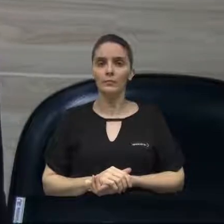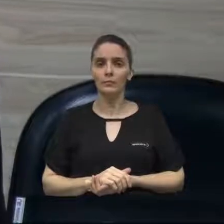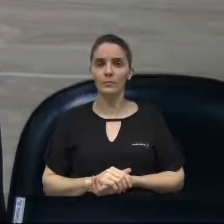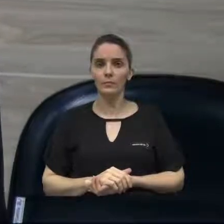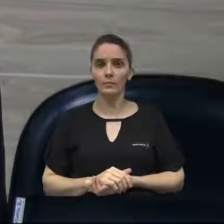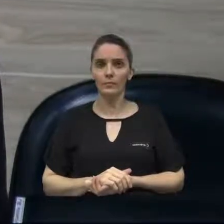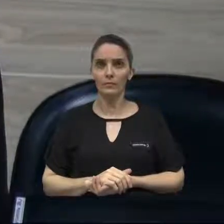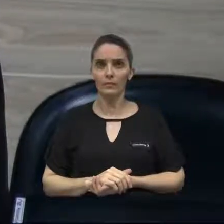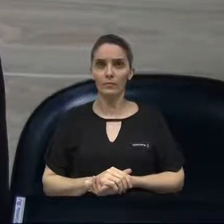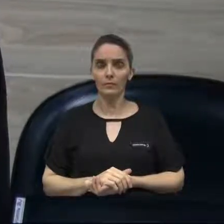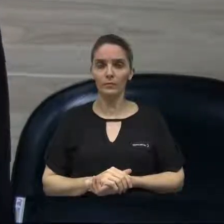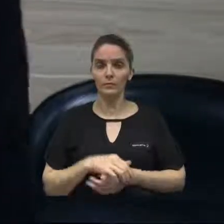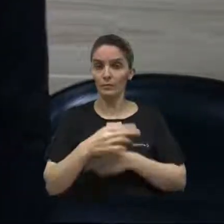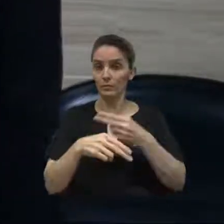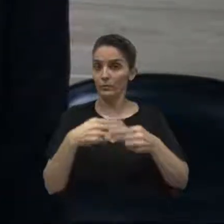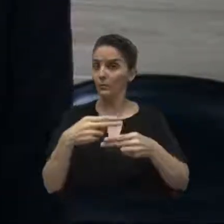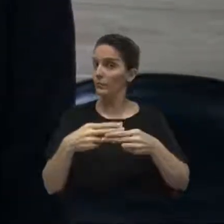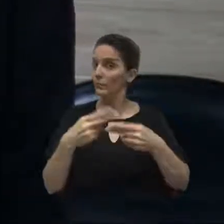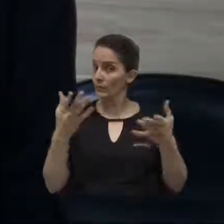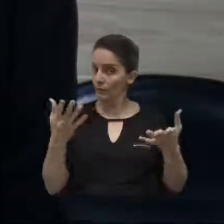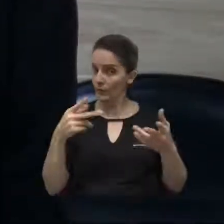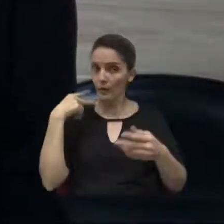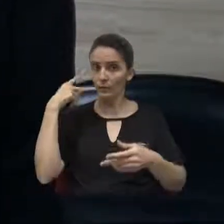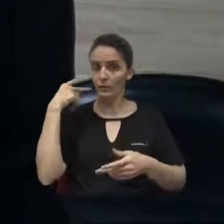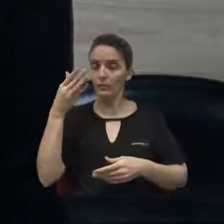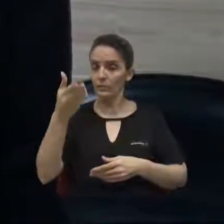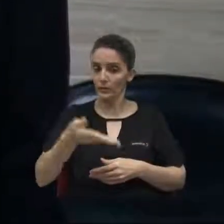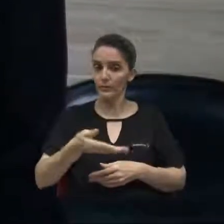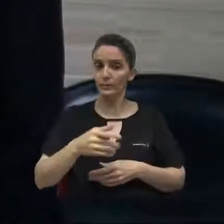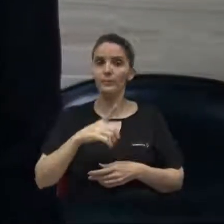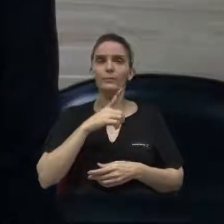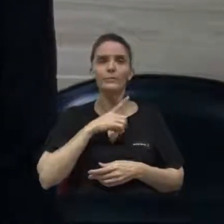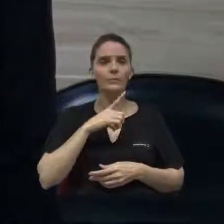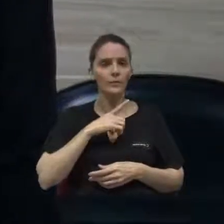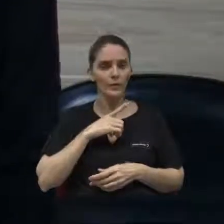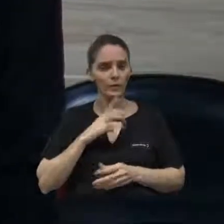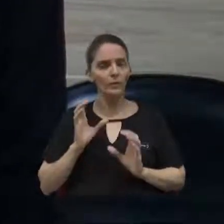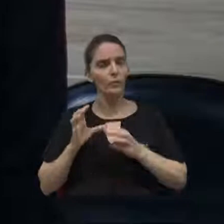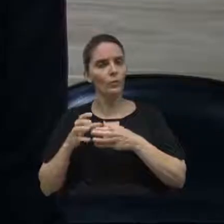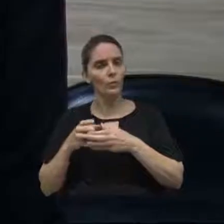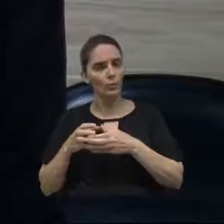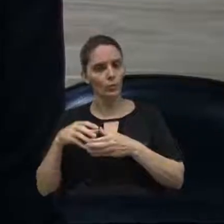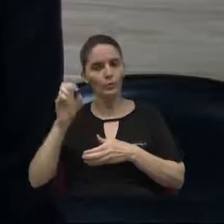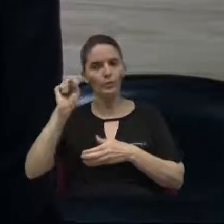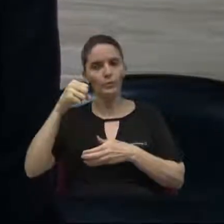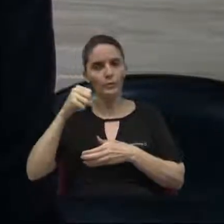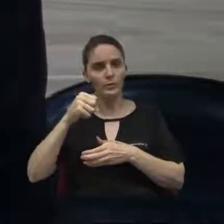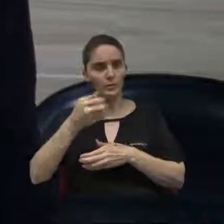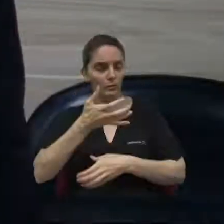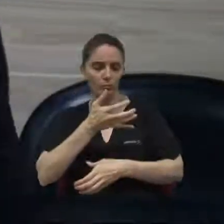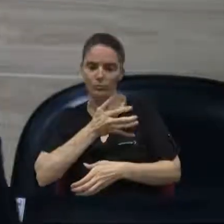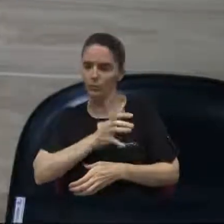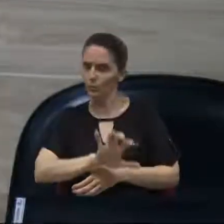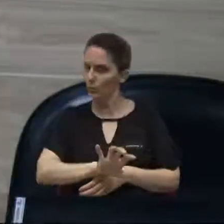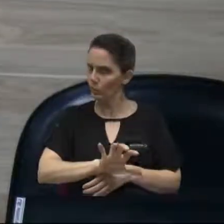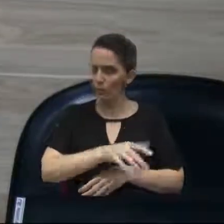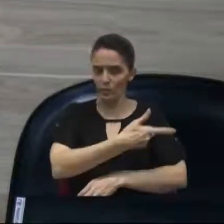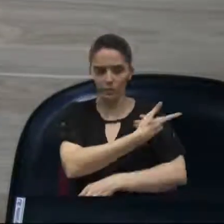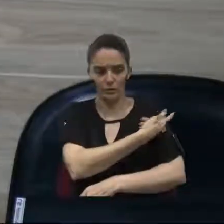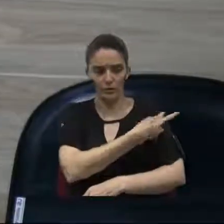Então, senhores, há movimentos, sim, contra a vacina, no Brasil e em todo o mundo.